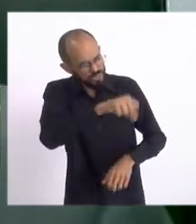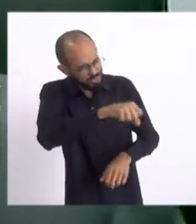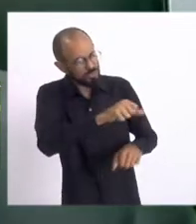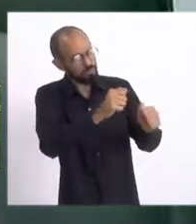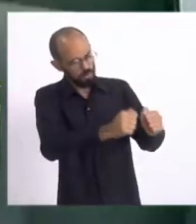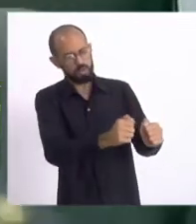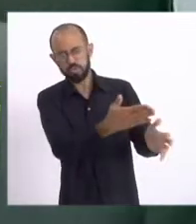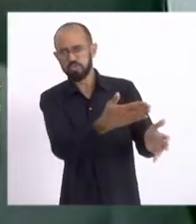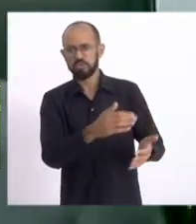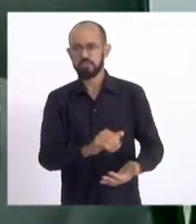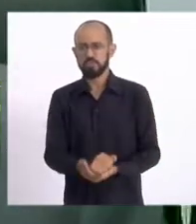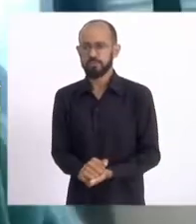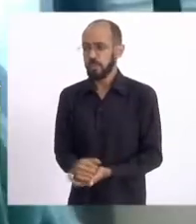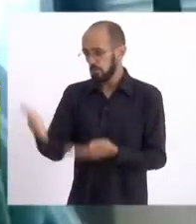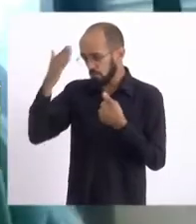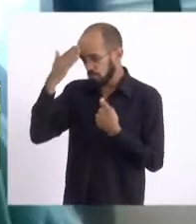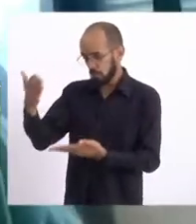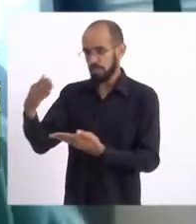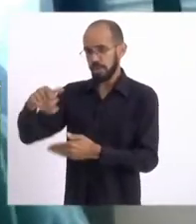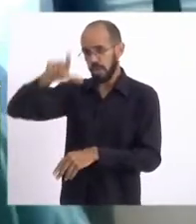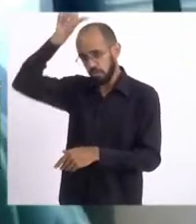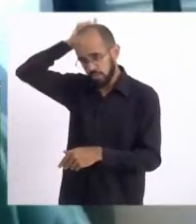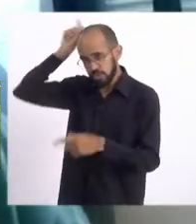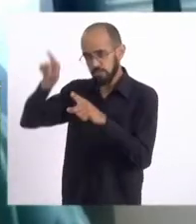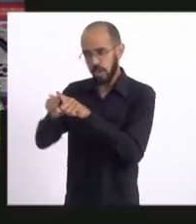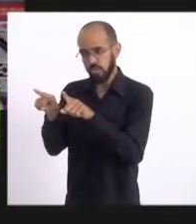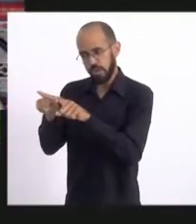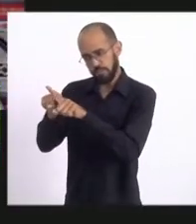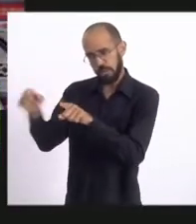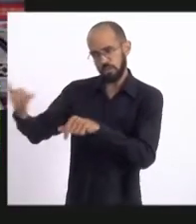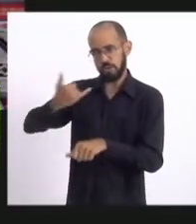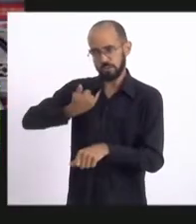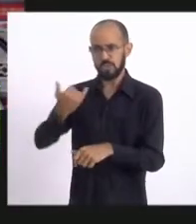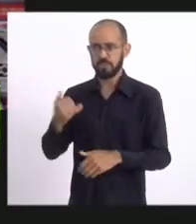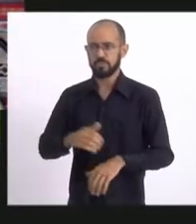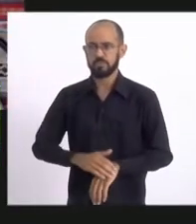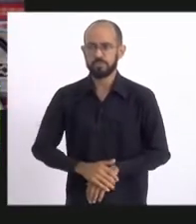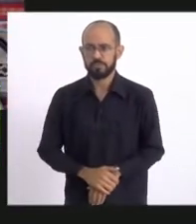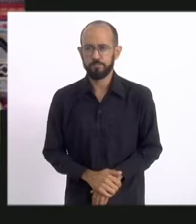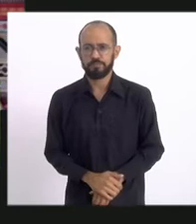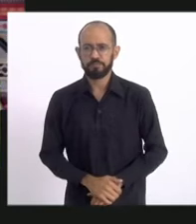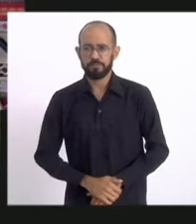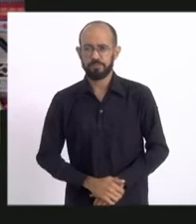vista. Obrigado, Luiz Paulo, também. Deputado Mink.